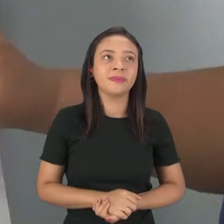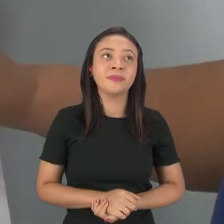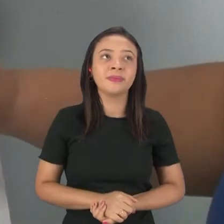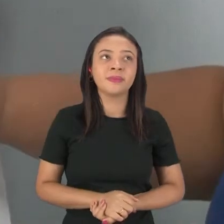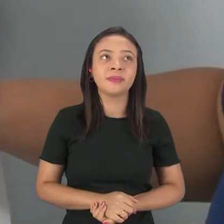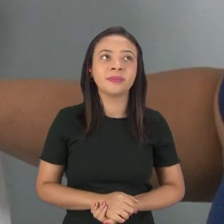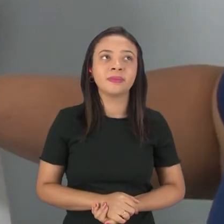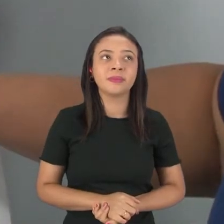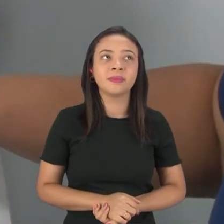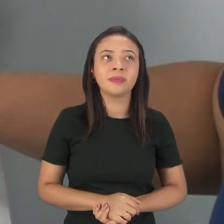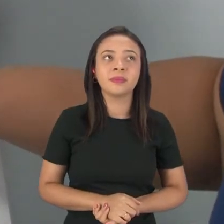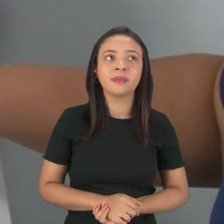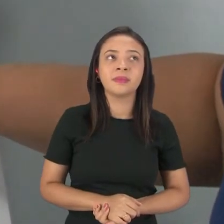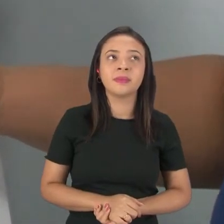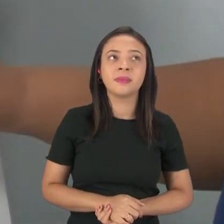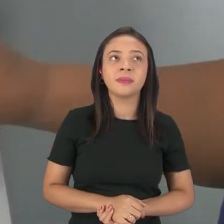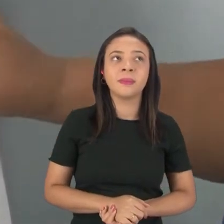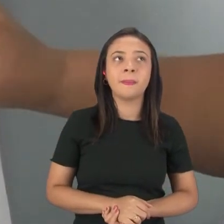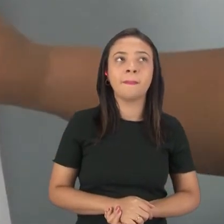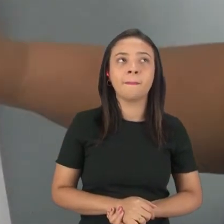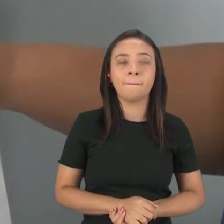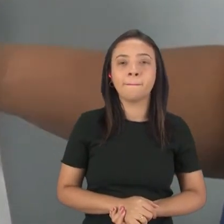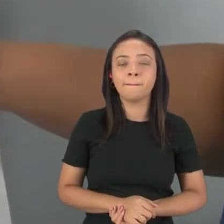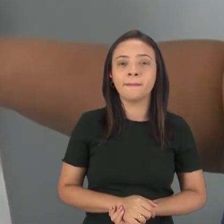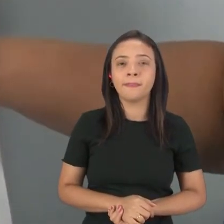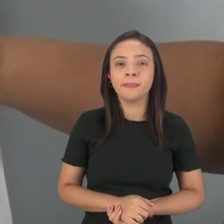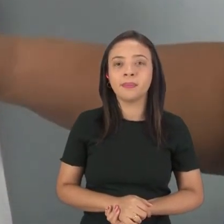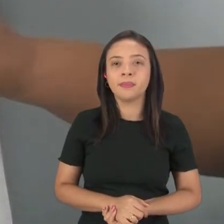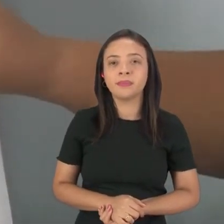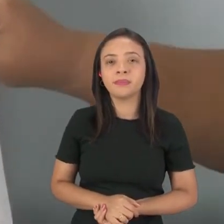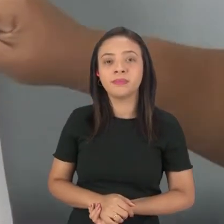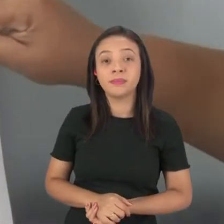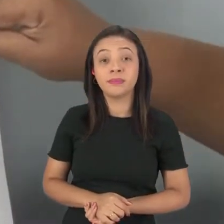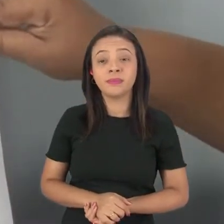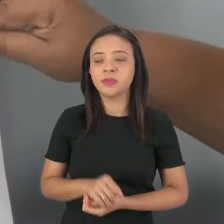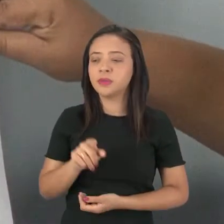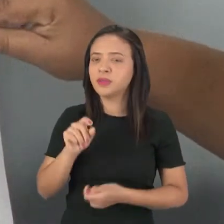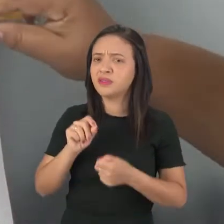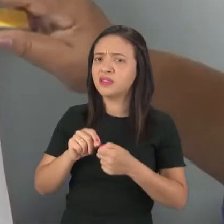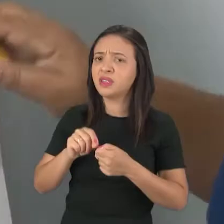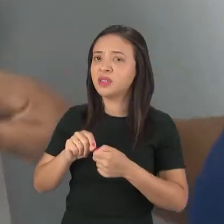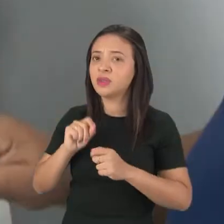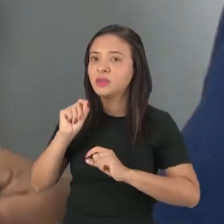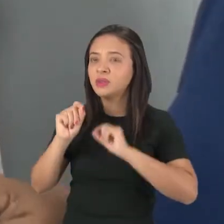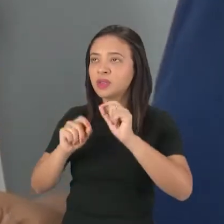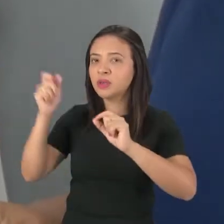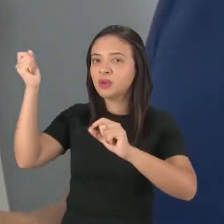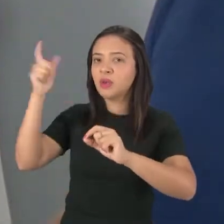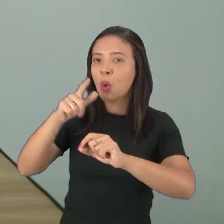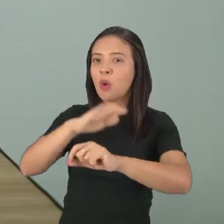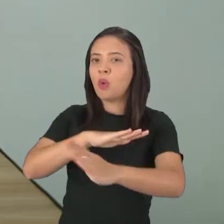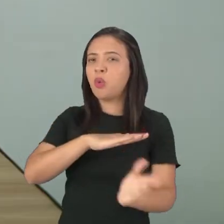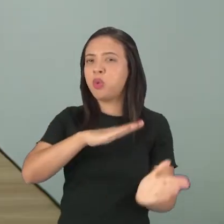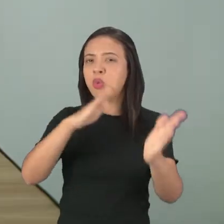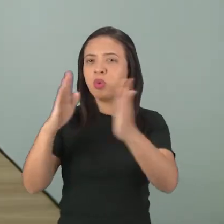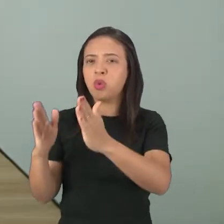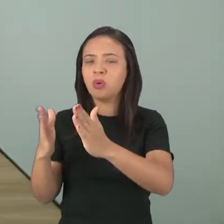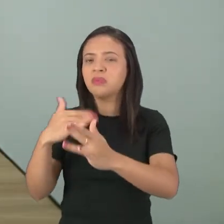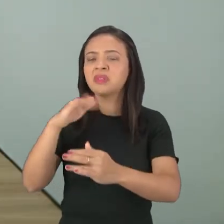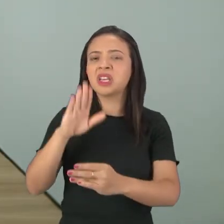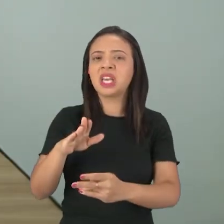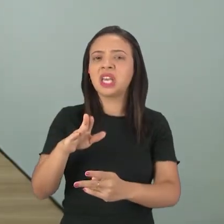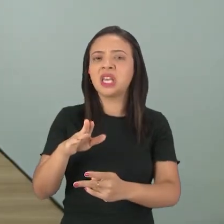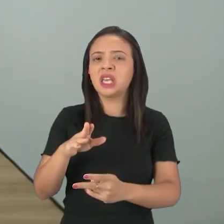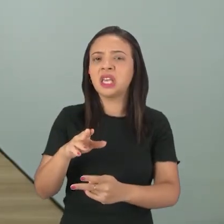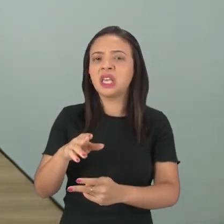dança e vamos lá bom e o que é que você fez durante todo o verão de quem é essa fala mesmo